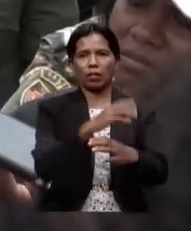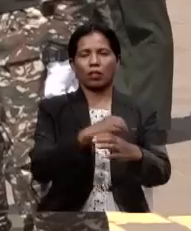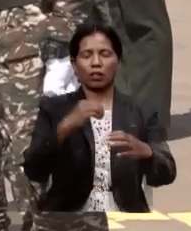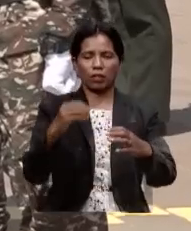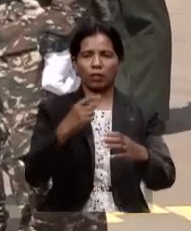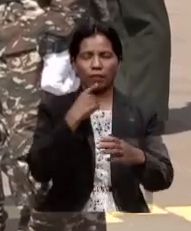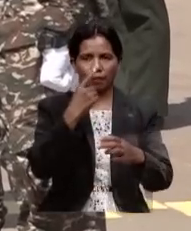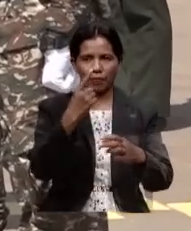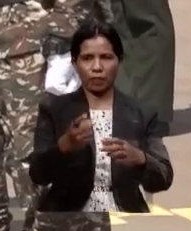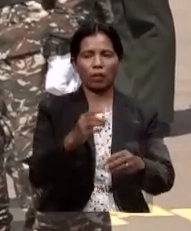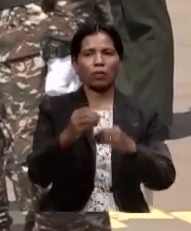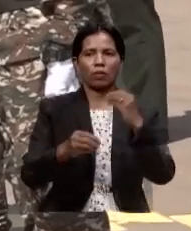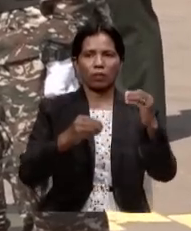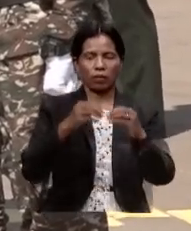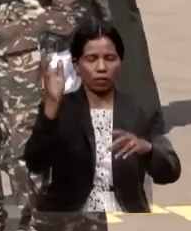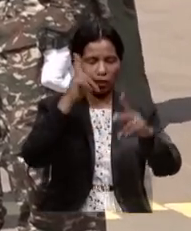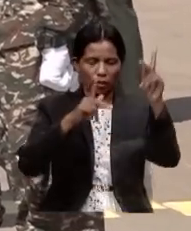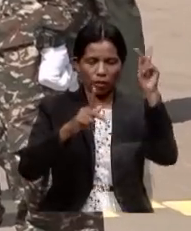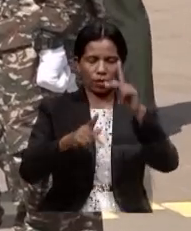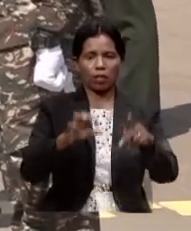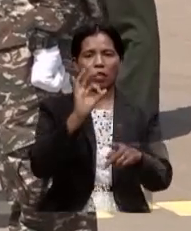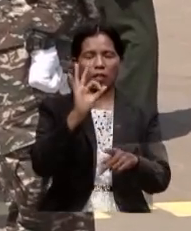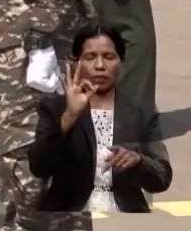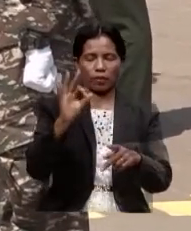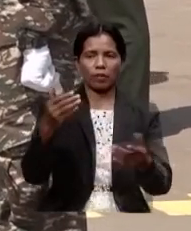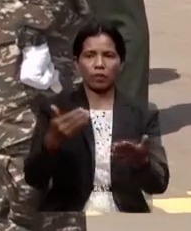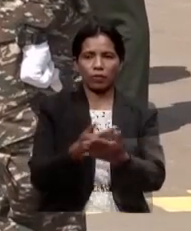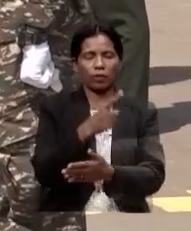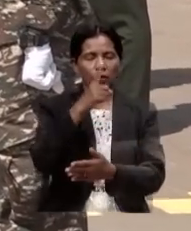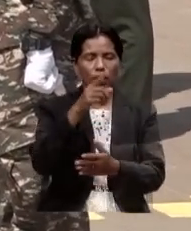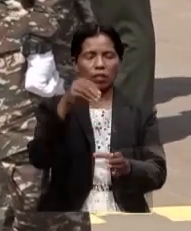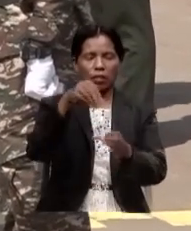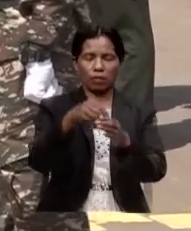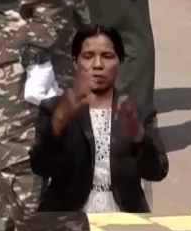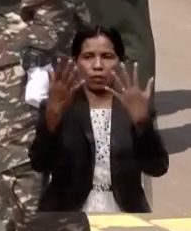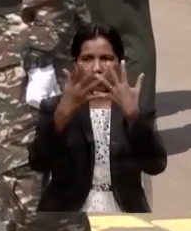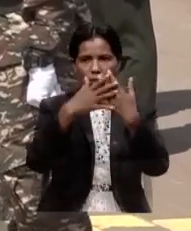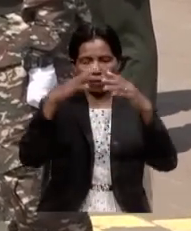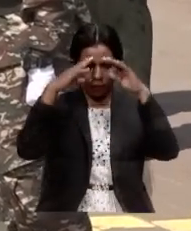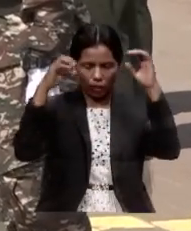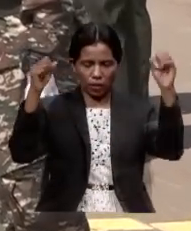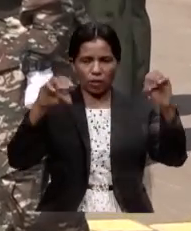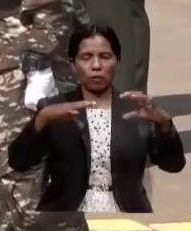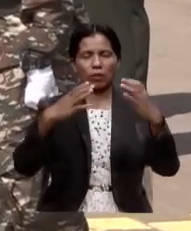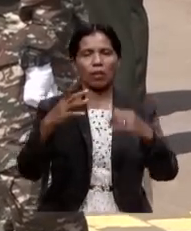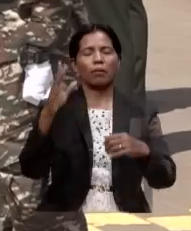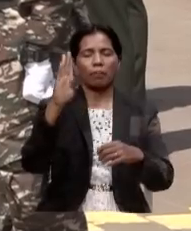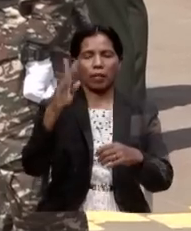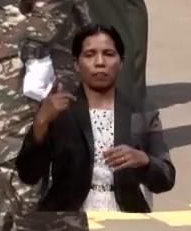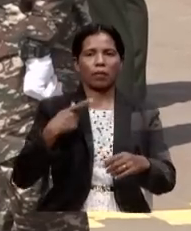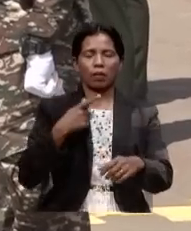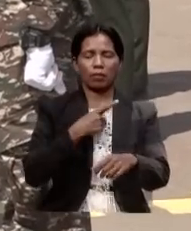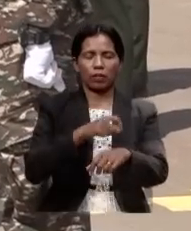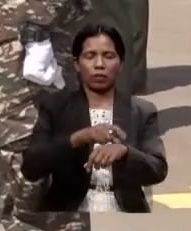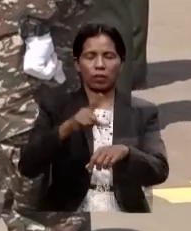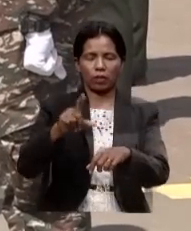Armada. Relaciona o caso soldado FFDTL foi ida tama prisão, né? Presidente Comissão B, Parlamento Nacional, José